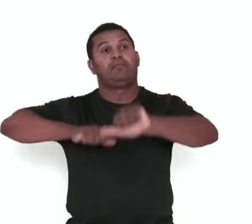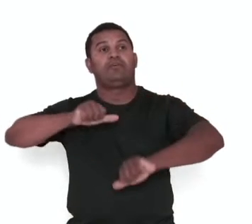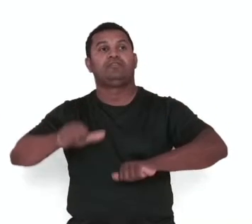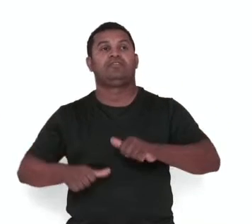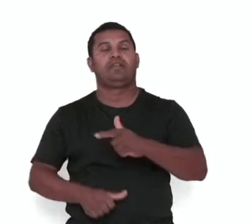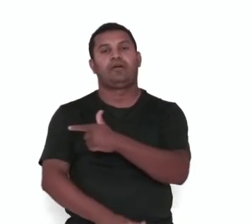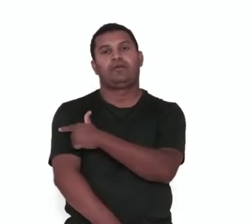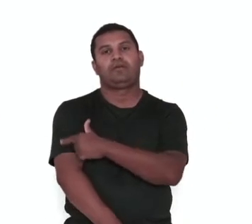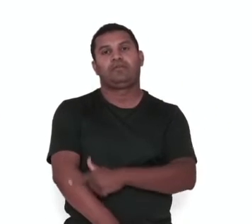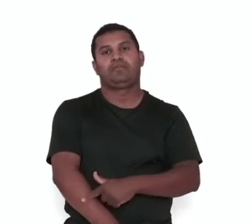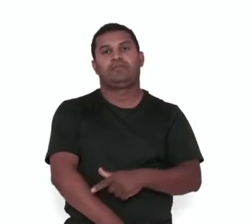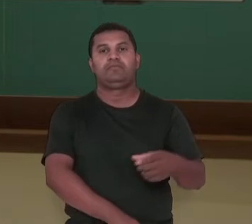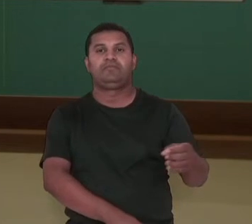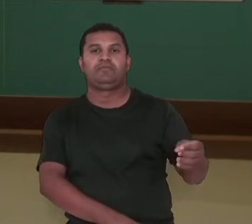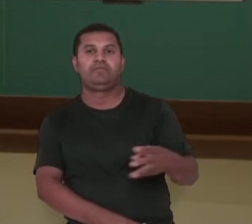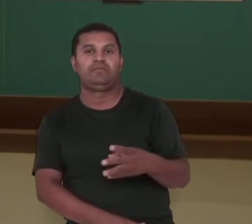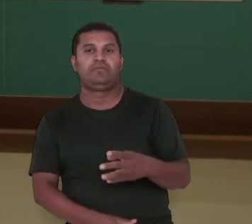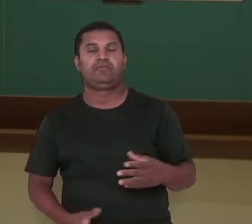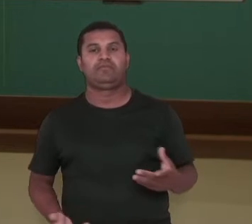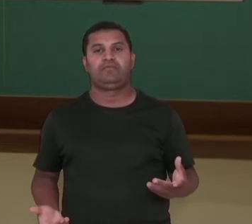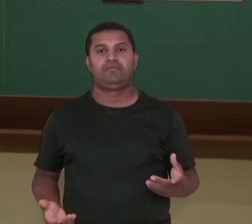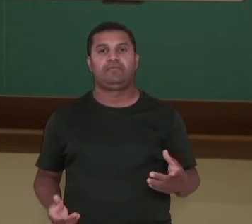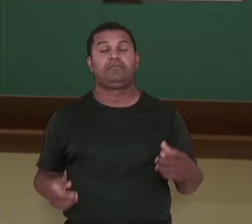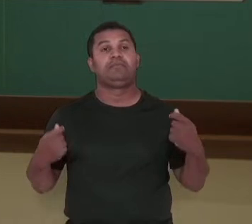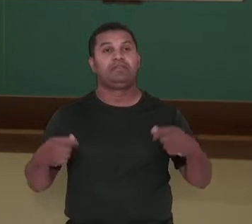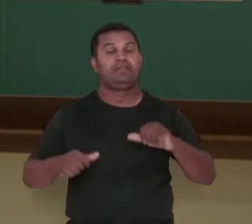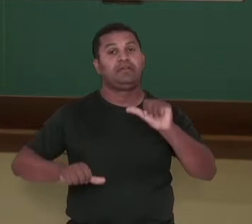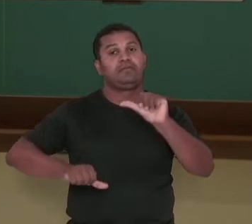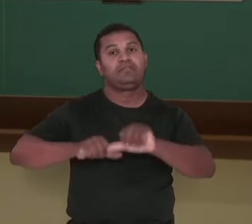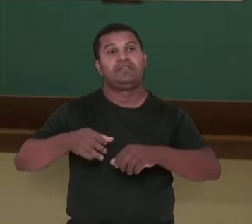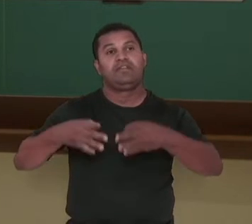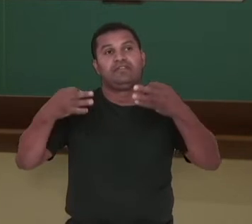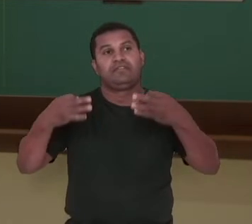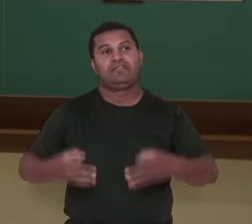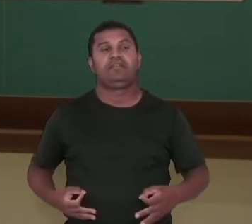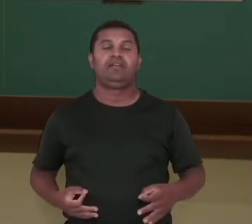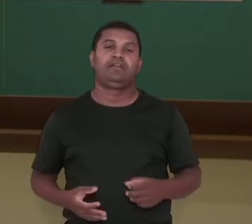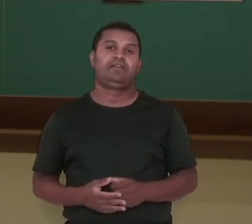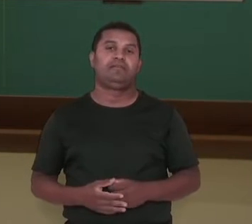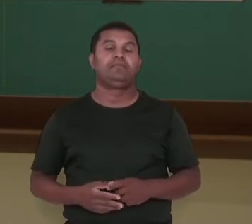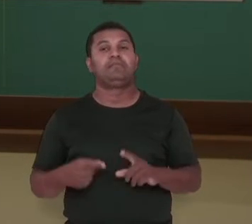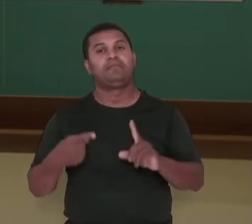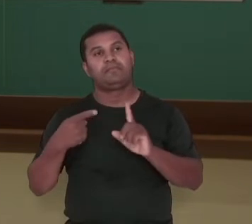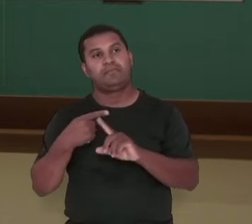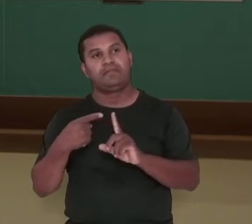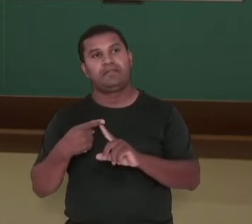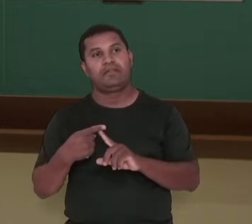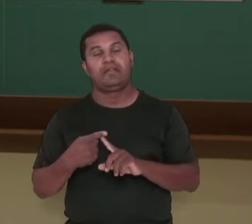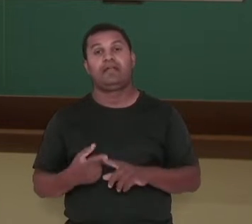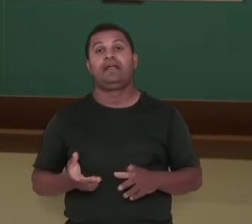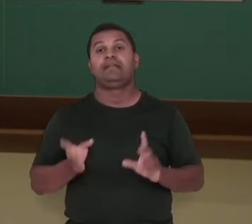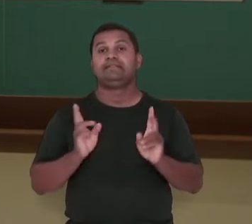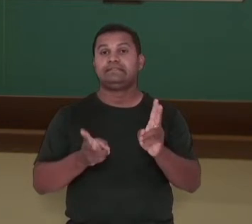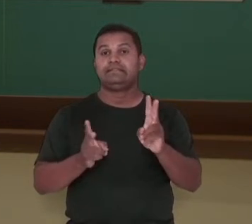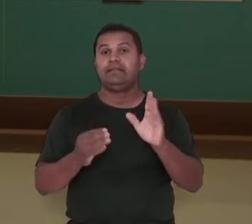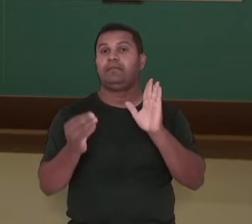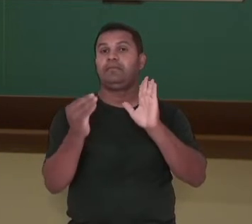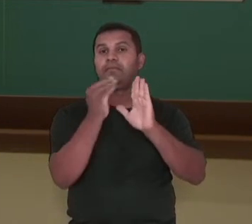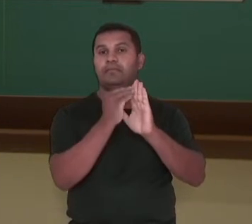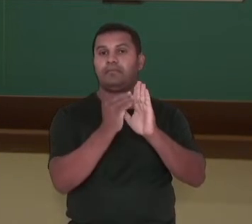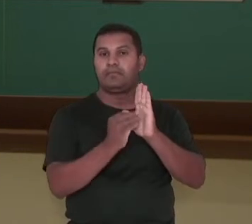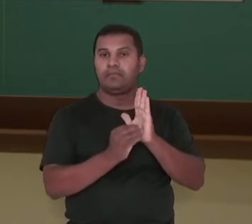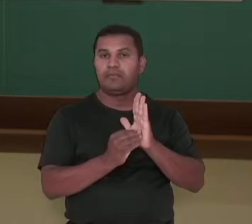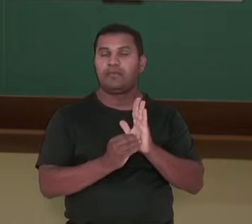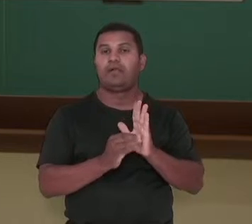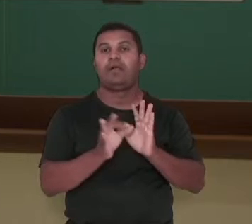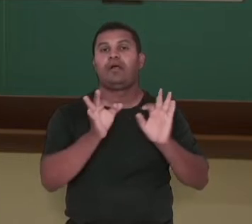comportamentos. Então vamos ver quais são esses hábitos que a gente precisa mudar. Primeiro, crie cronogramas e listas. Não